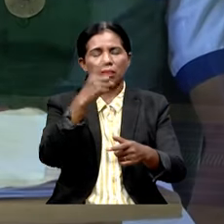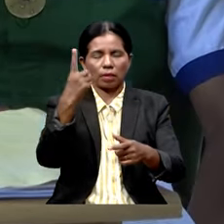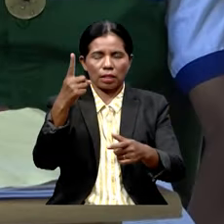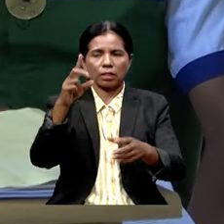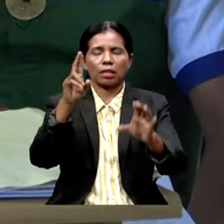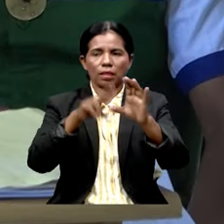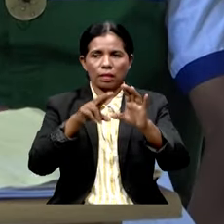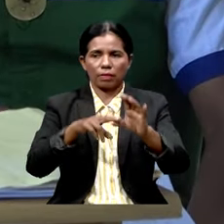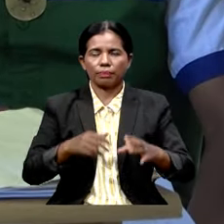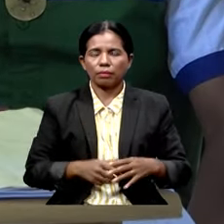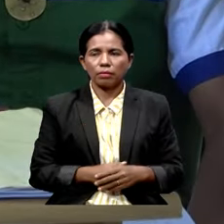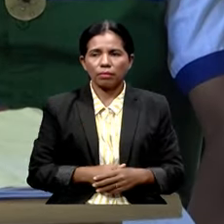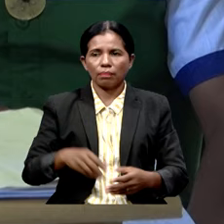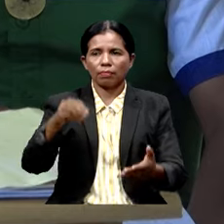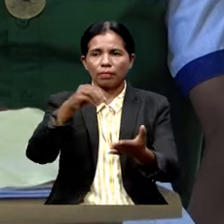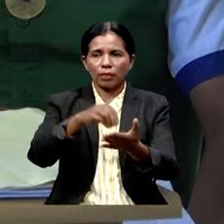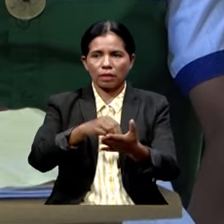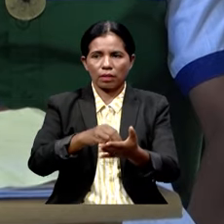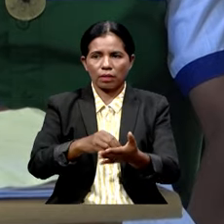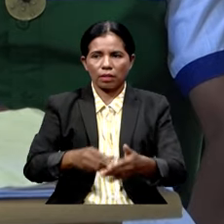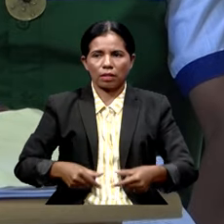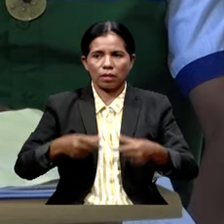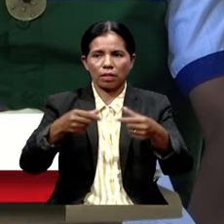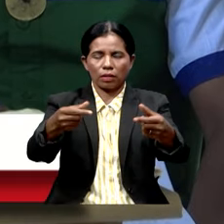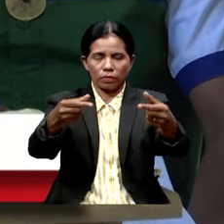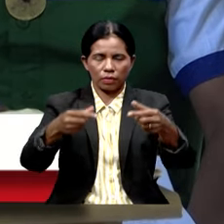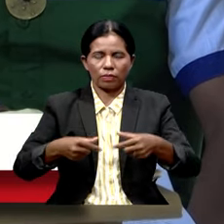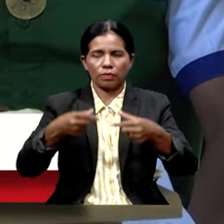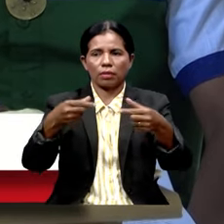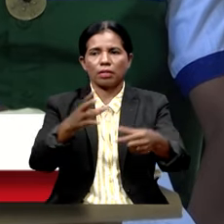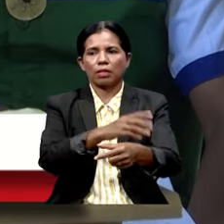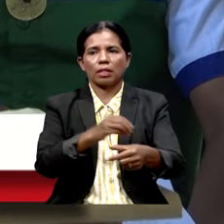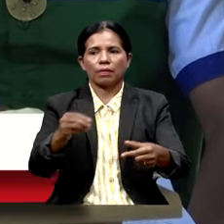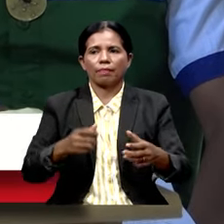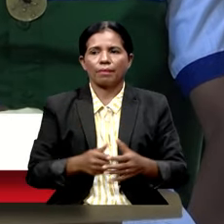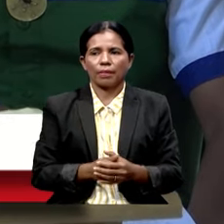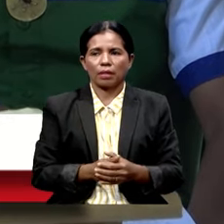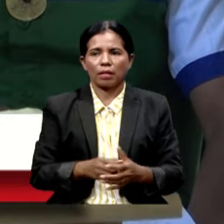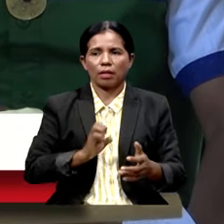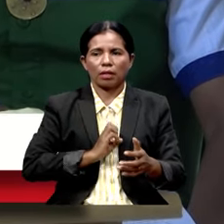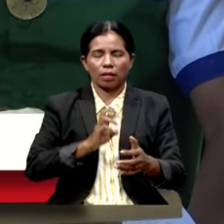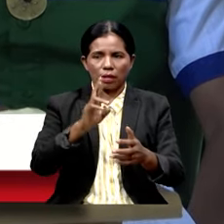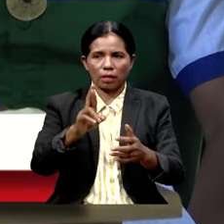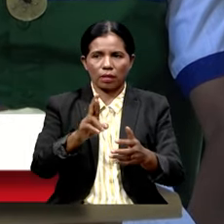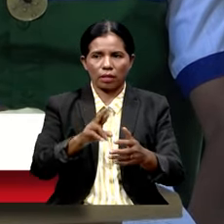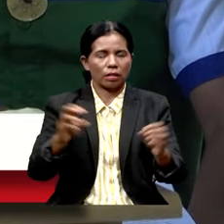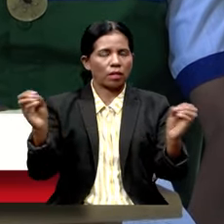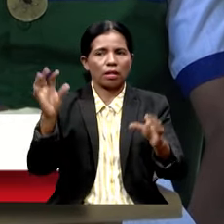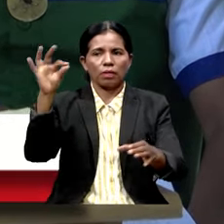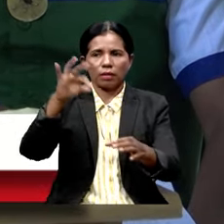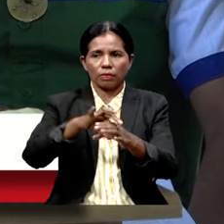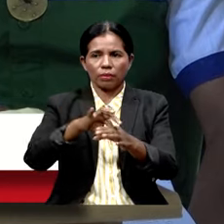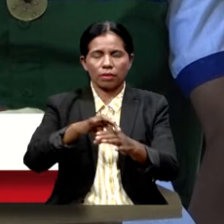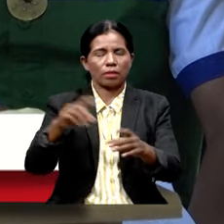Ketika kargo itu nabe mak tahu ya bandai zaman isim, fresh ya bandai. Ini lah ni lah asa ermera ni lah vota dalam rumah ni lah